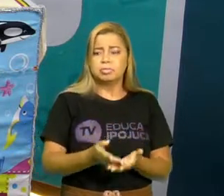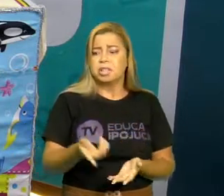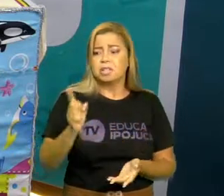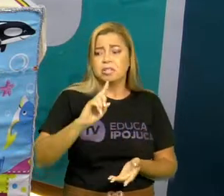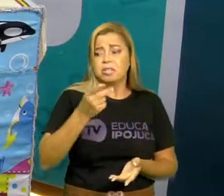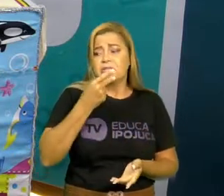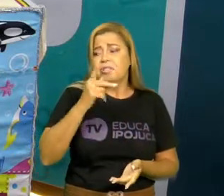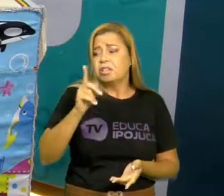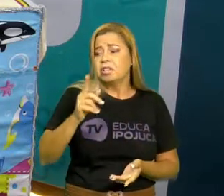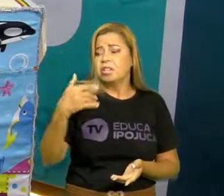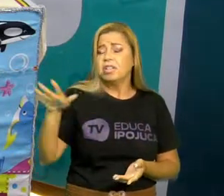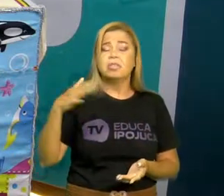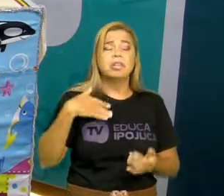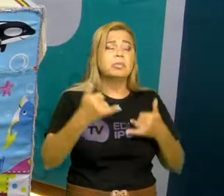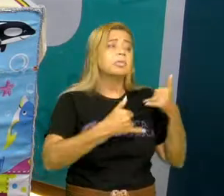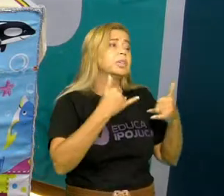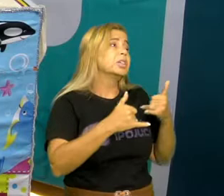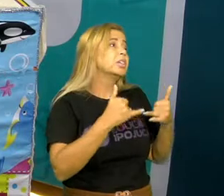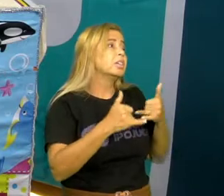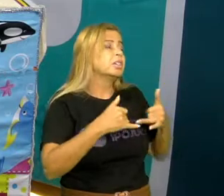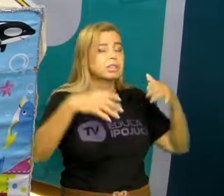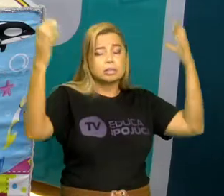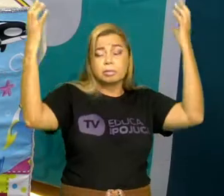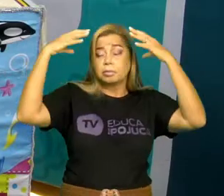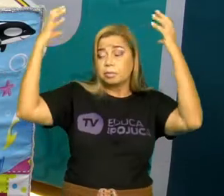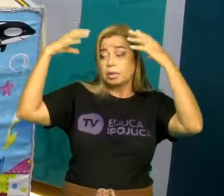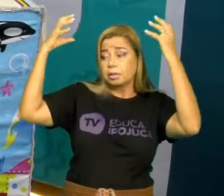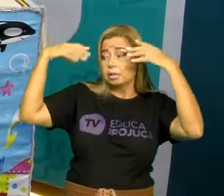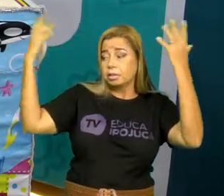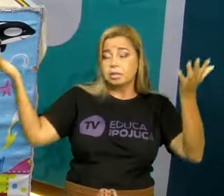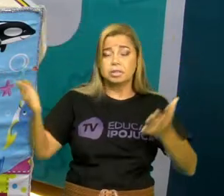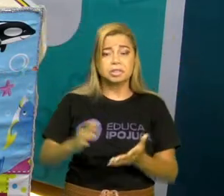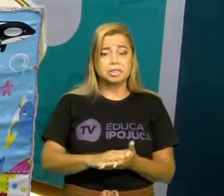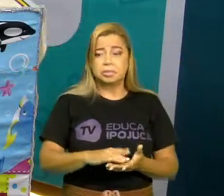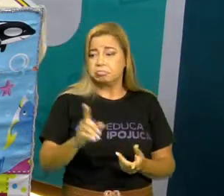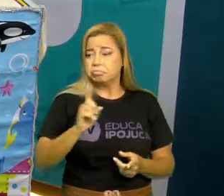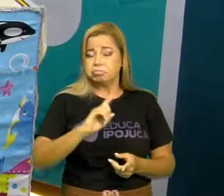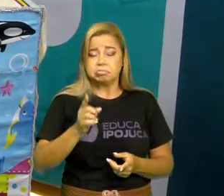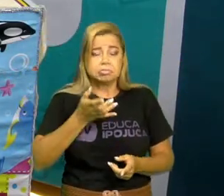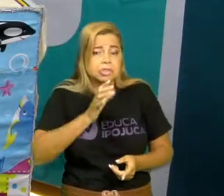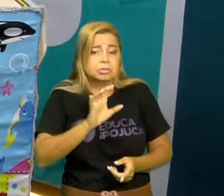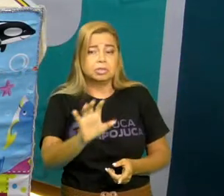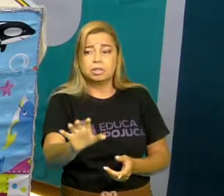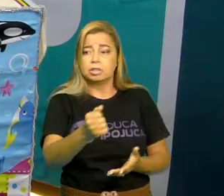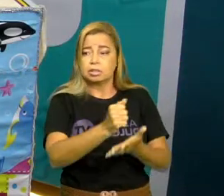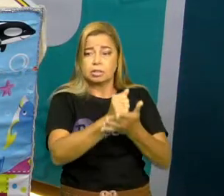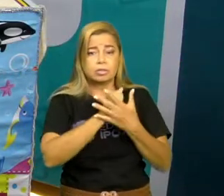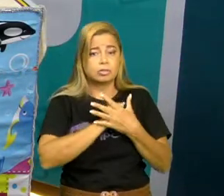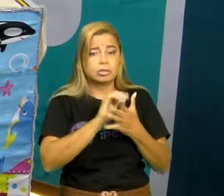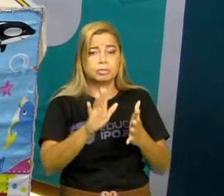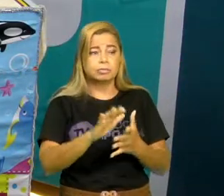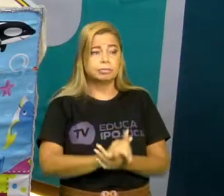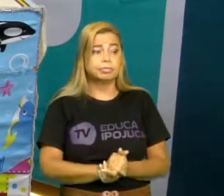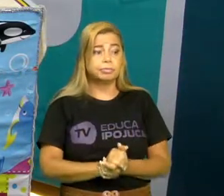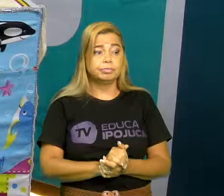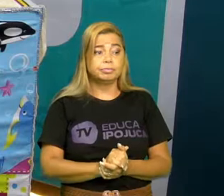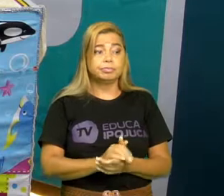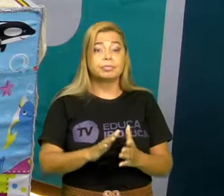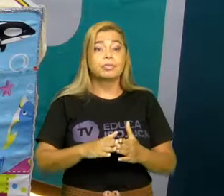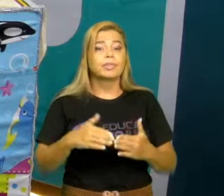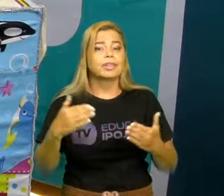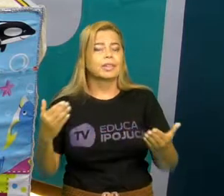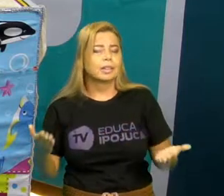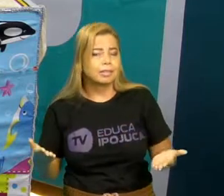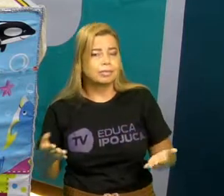outro estava lá tomando banho e nenhum quis. A galinha foi e fez